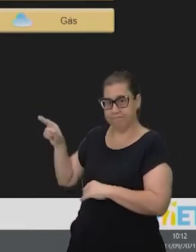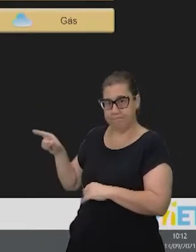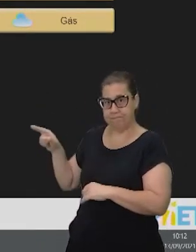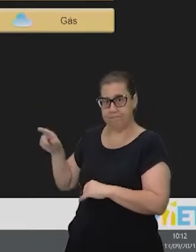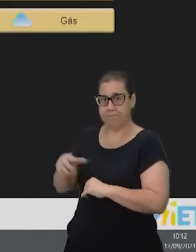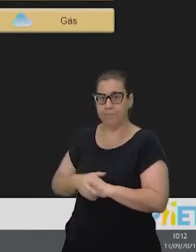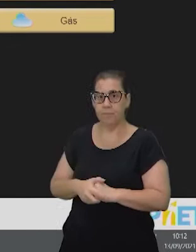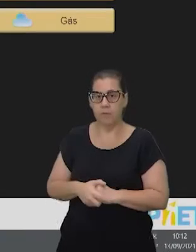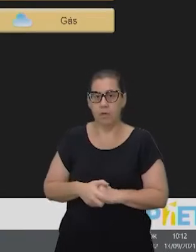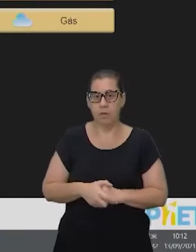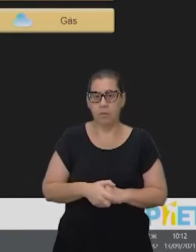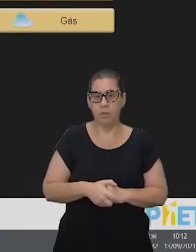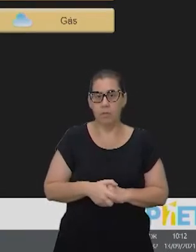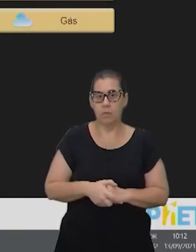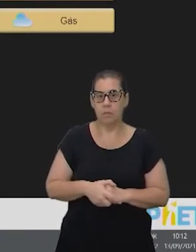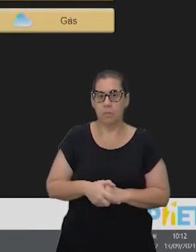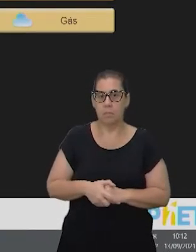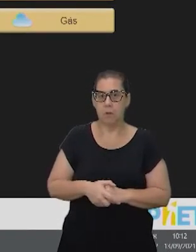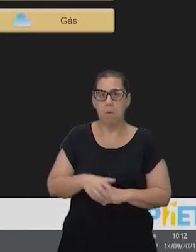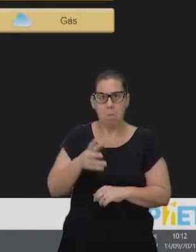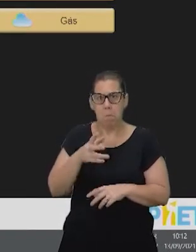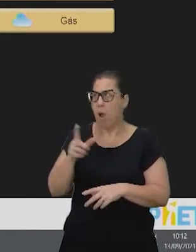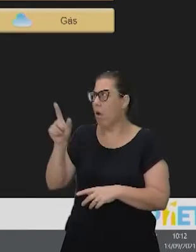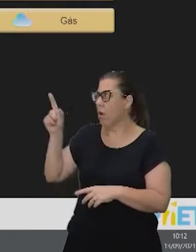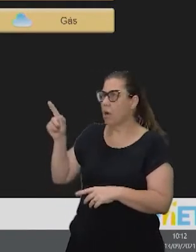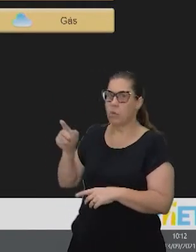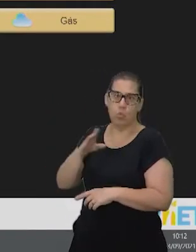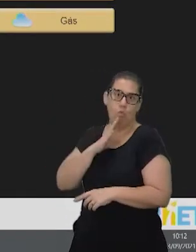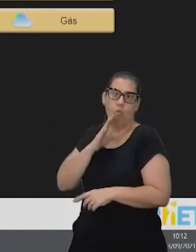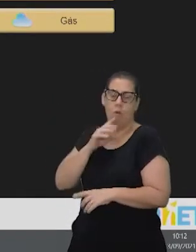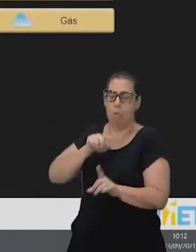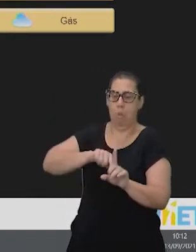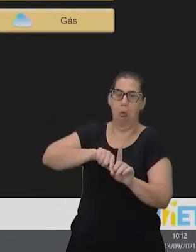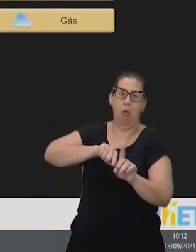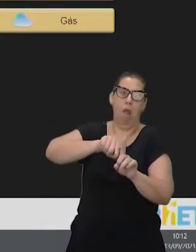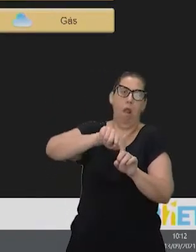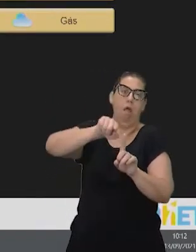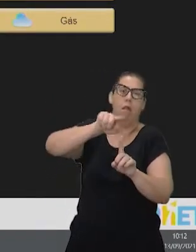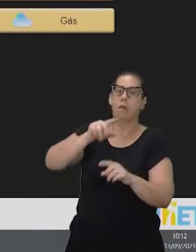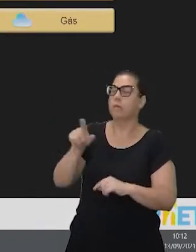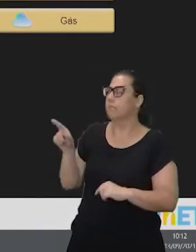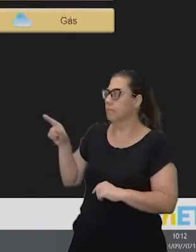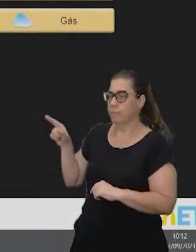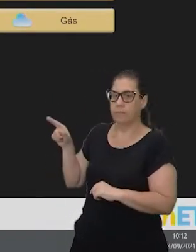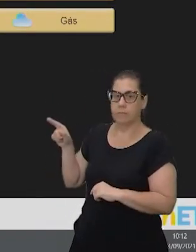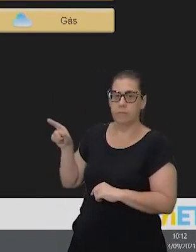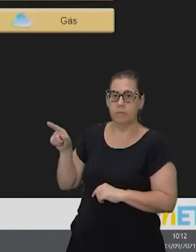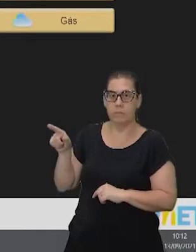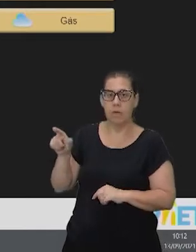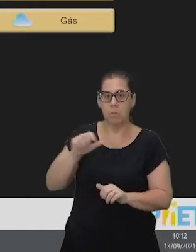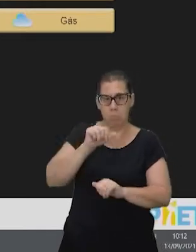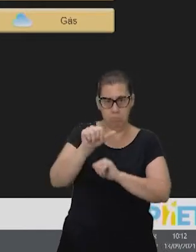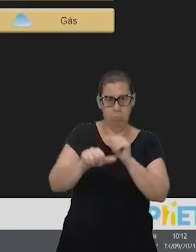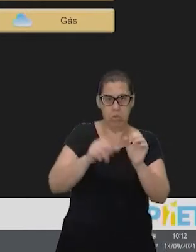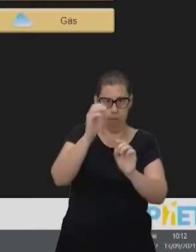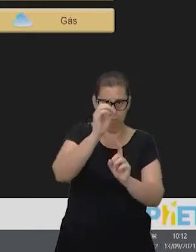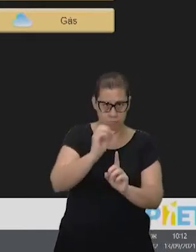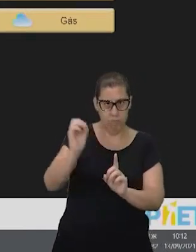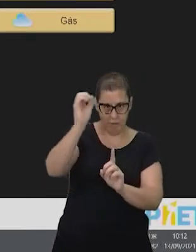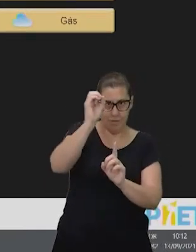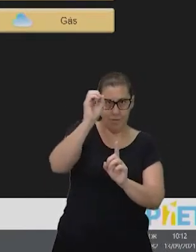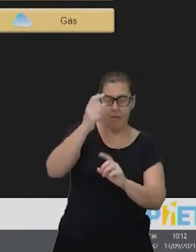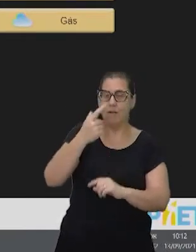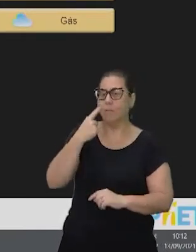vão... Aqui a gente pode até mudar, ó, a gente não conhece essa escala, né, que está em Kelvin, a gente pode mudar para Celsius. Ó. O estado